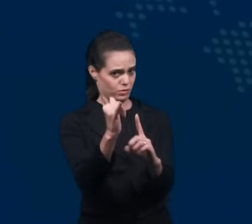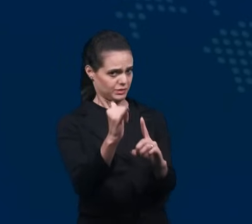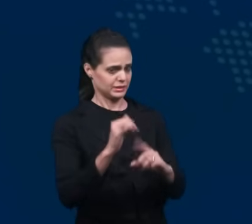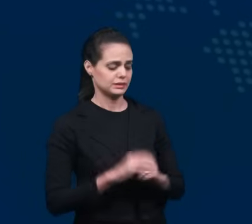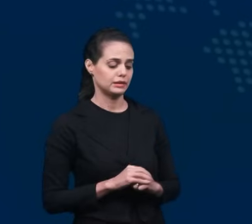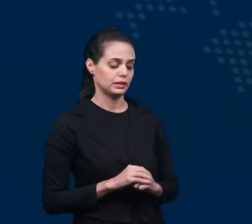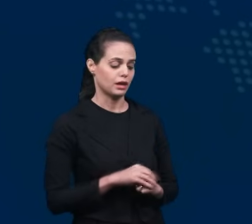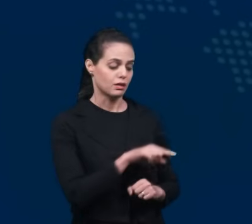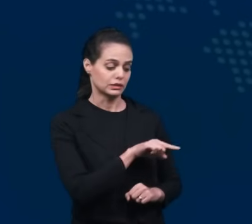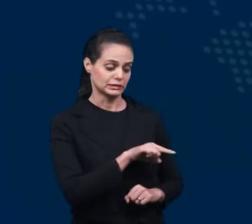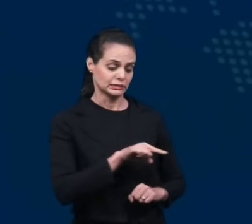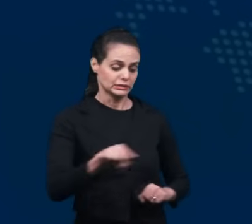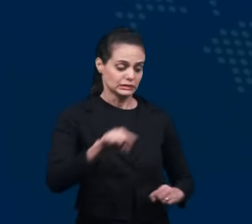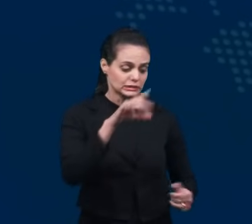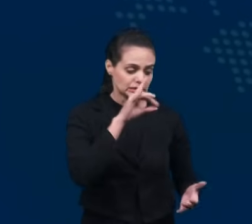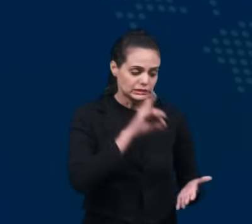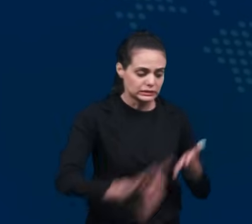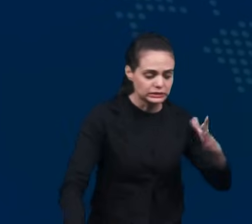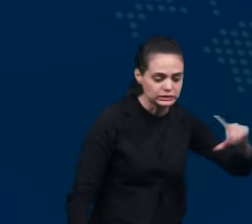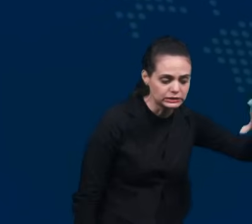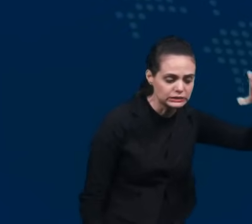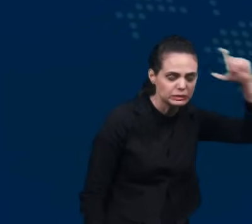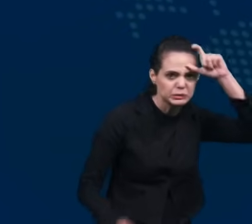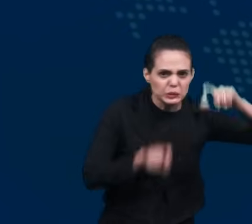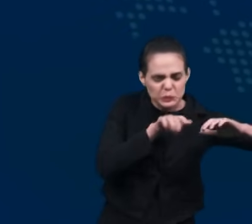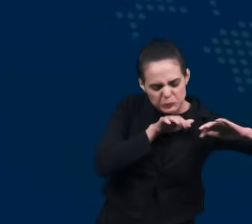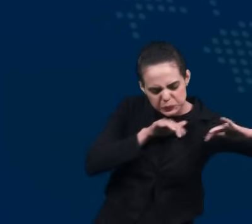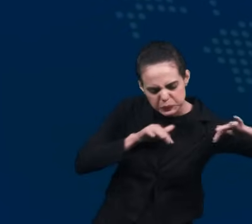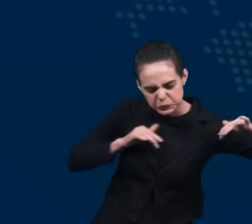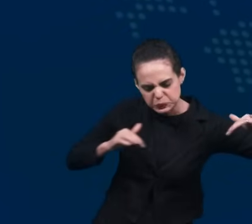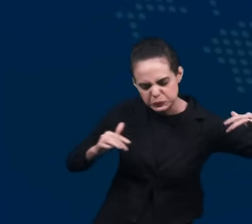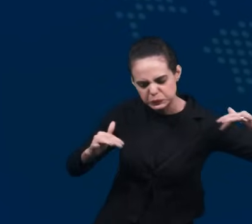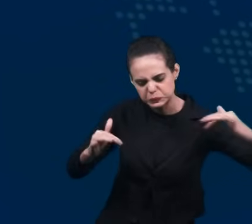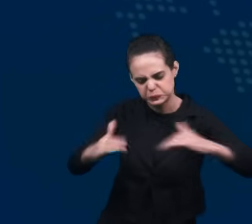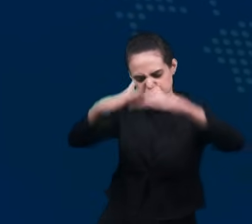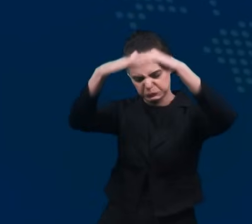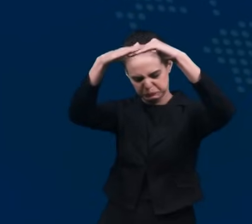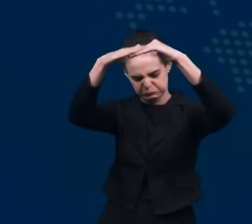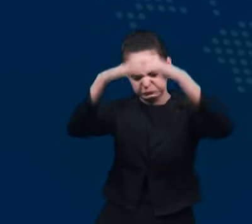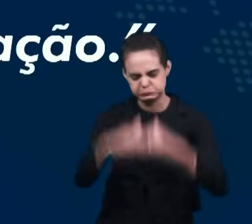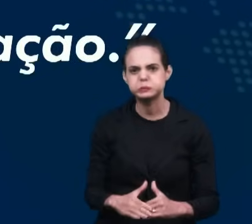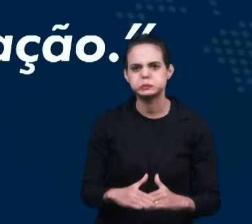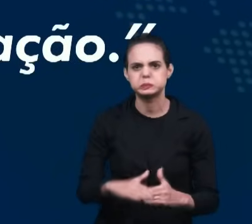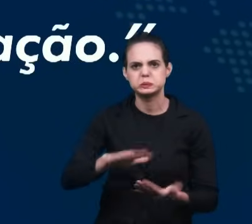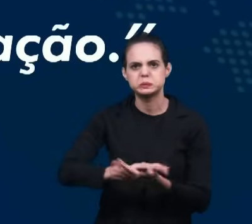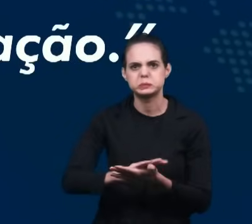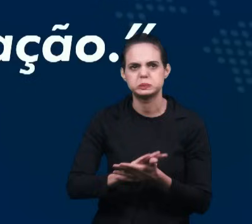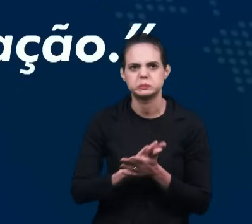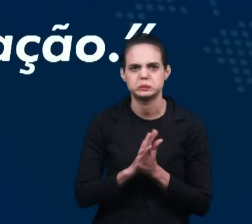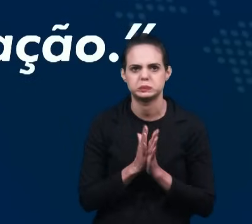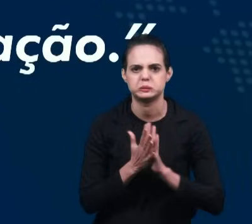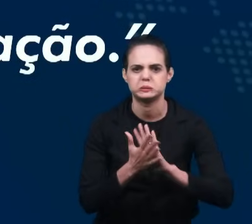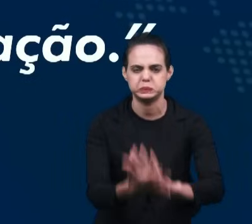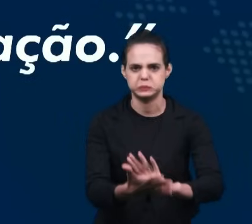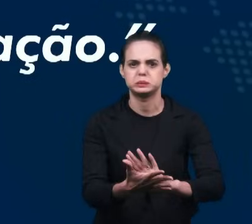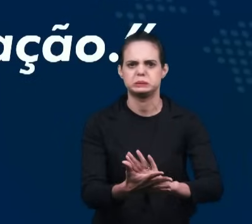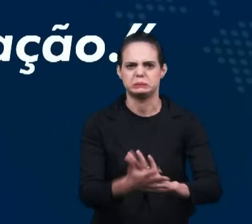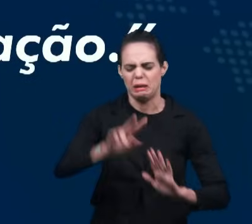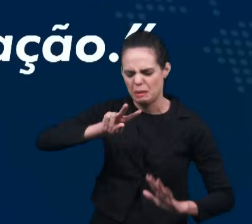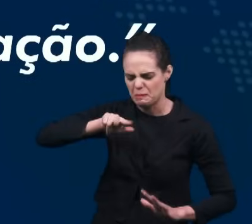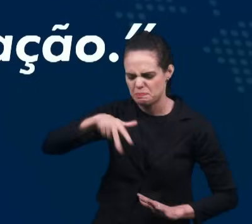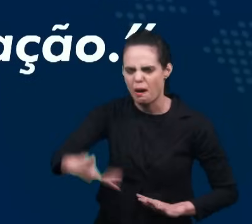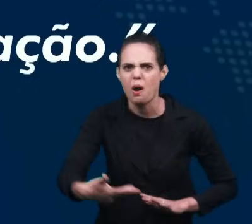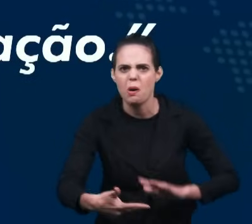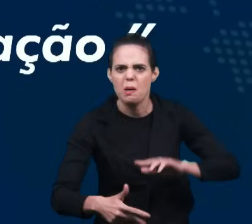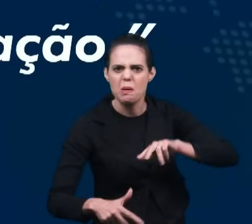de trincheiras, te sitiarão, estreitarão de todas as bandas e te derribarão